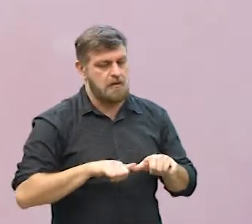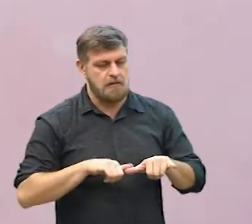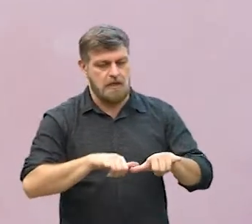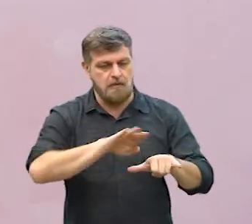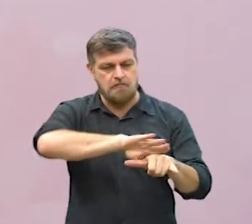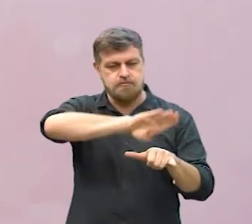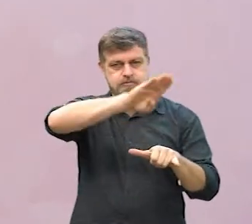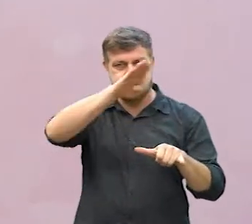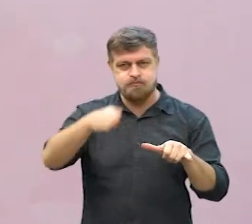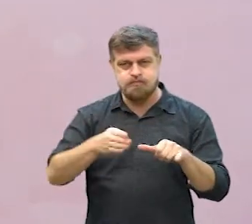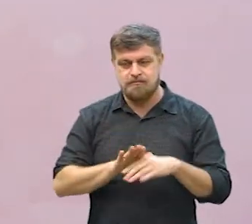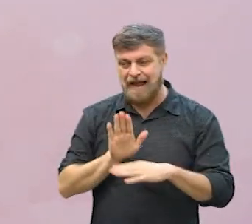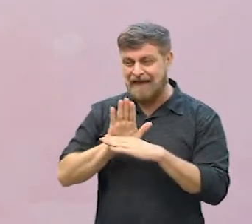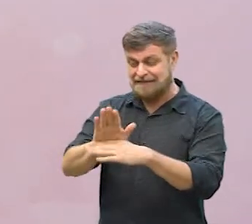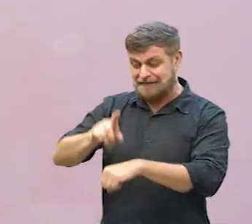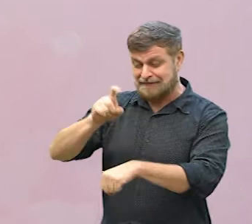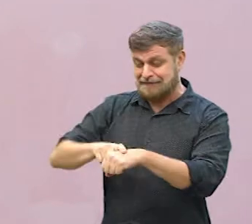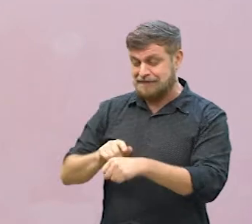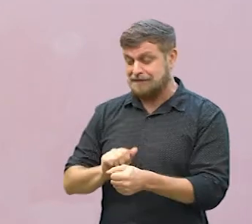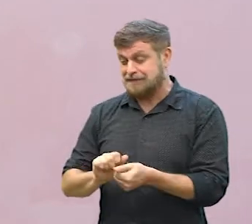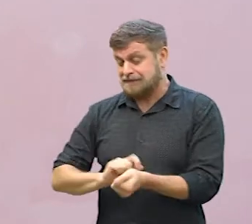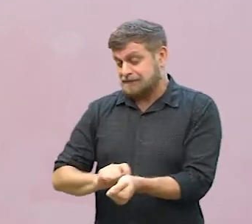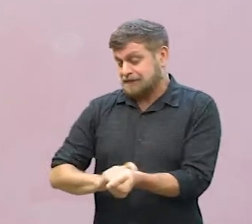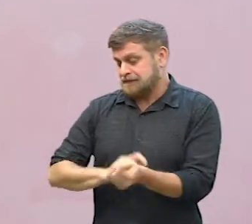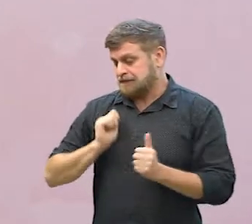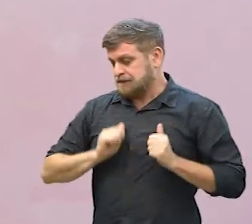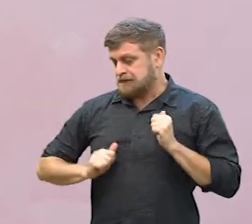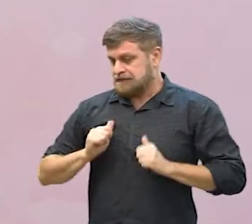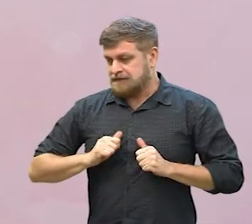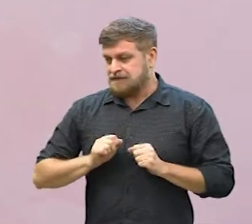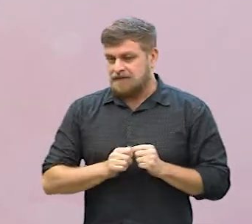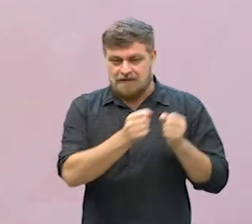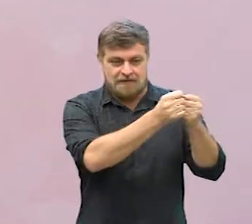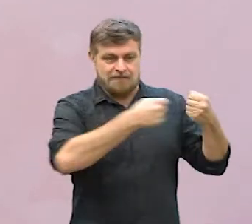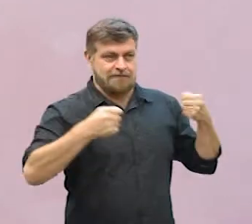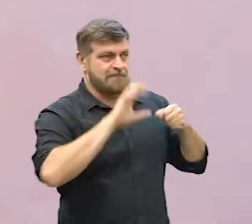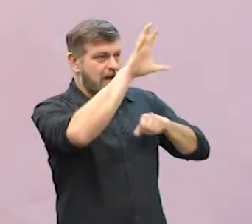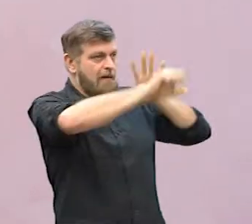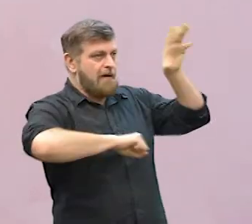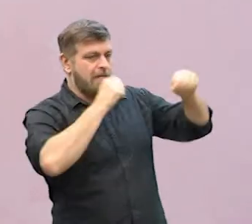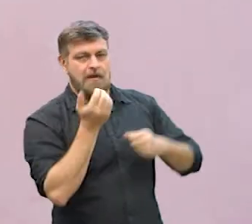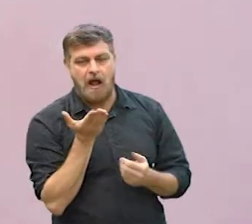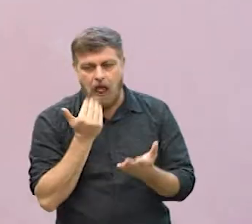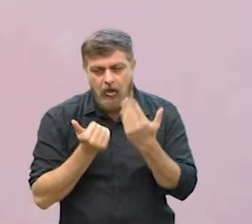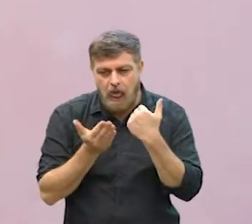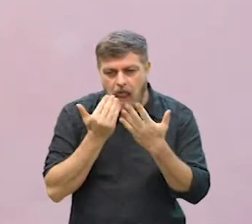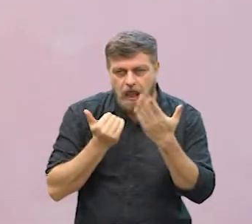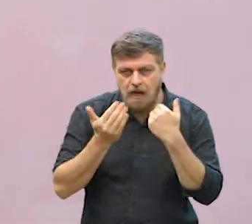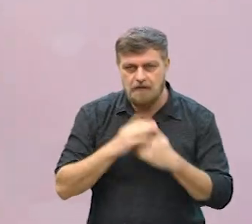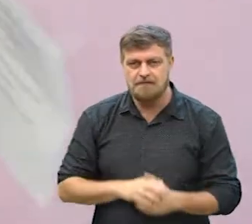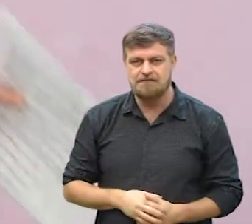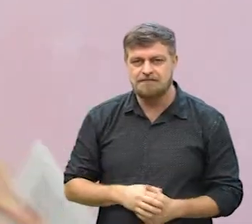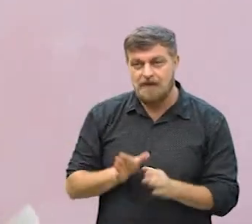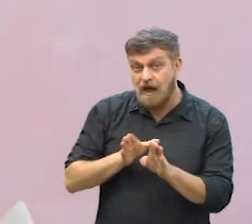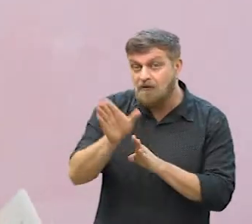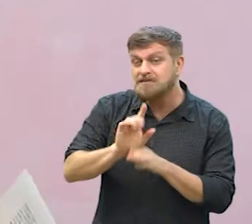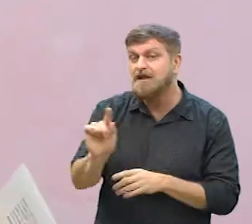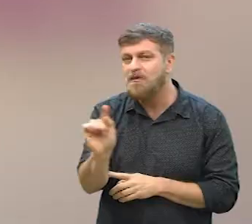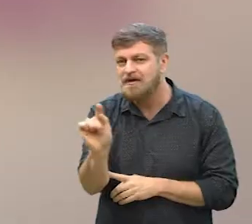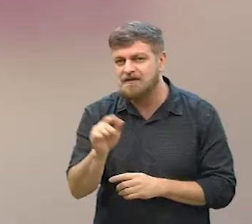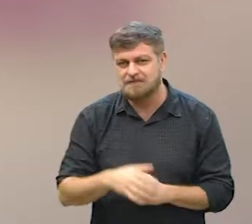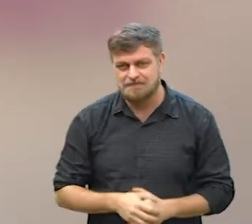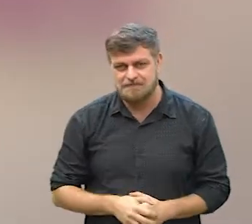guloseimas ajuda também naquele momento de estresse, de ansiedade, que a gente vá lá no armário e recorra a elas. É melhor não